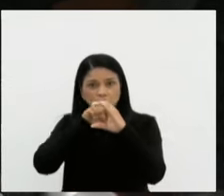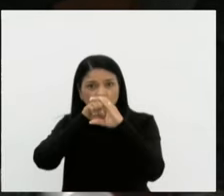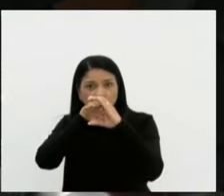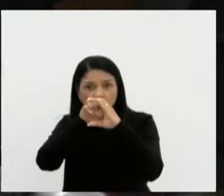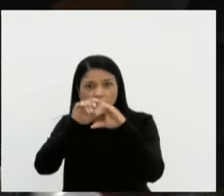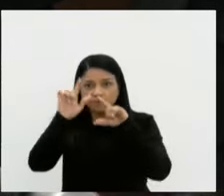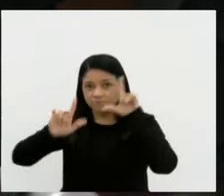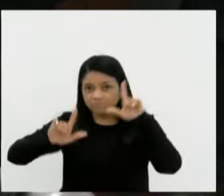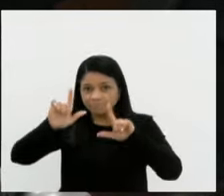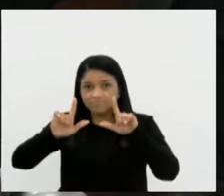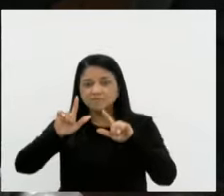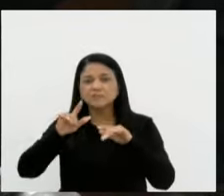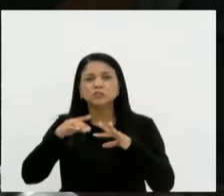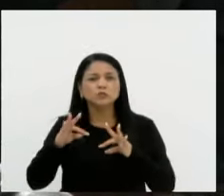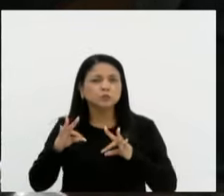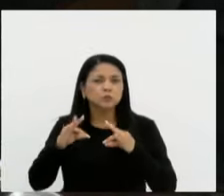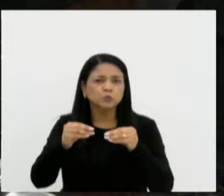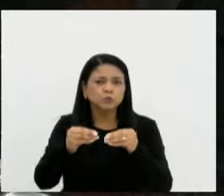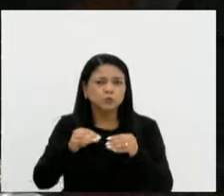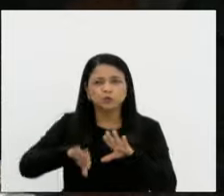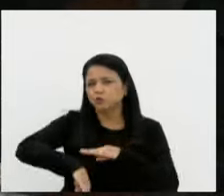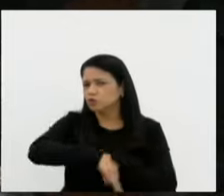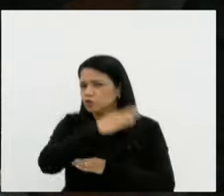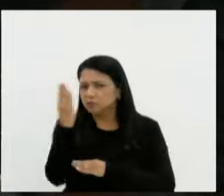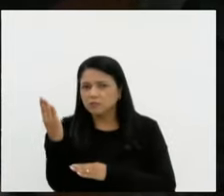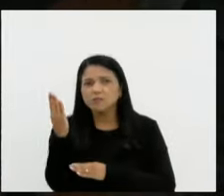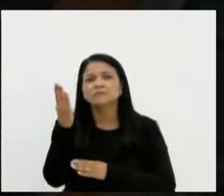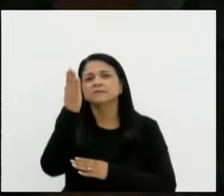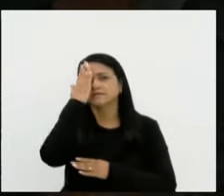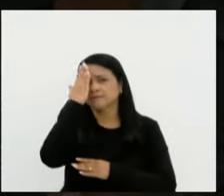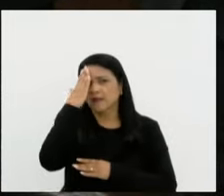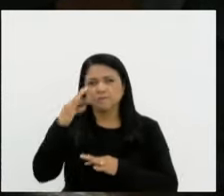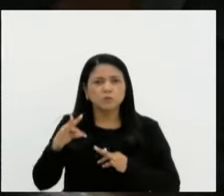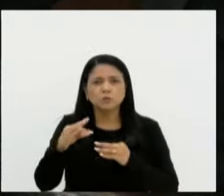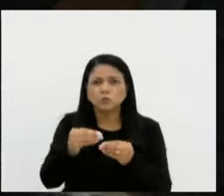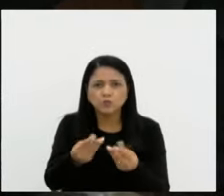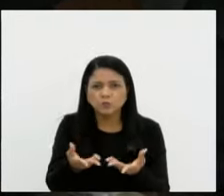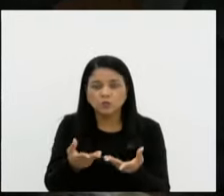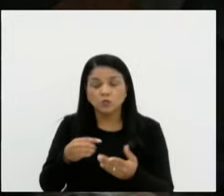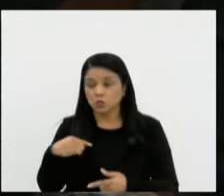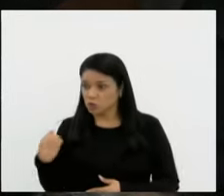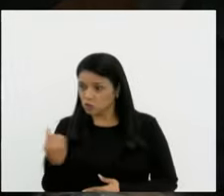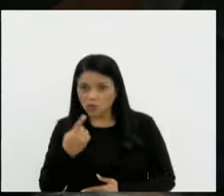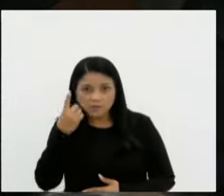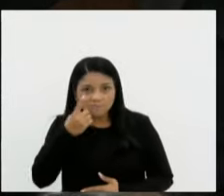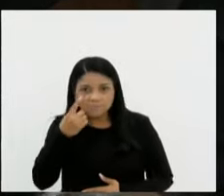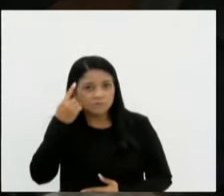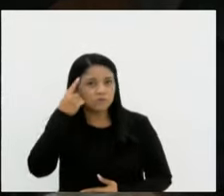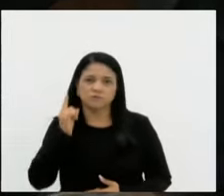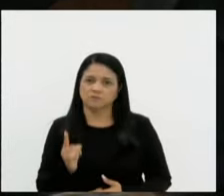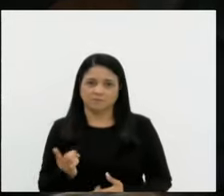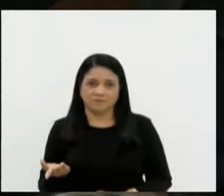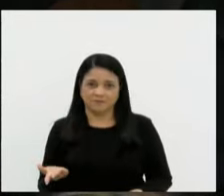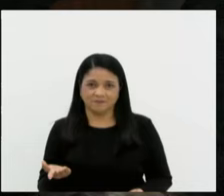falando tudo, mas nós, deputados aqui, não sabíamos de nada. E nós temos